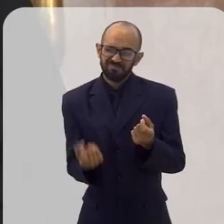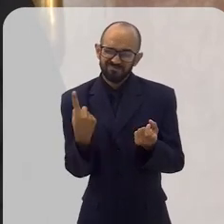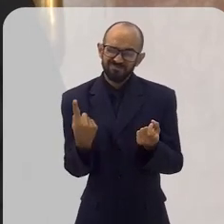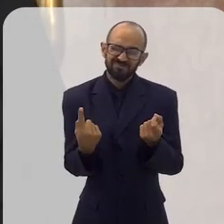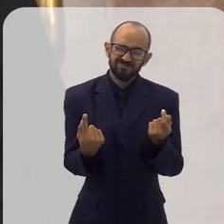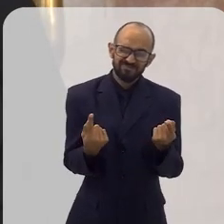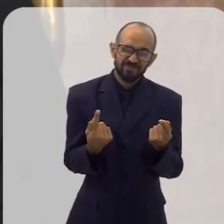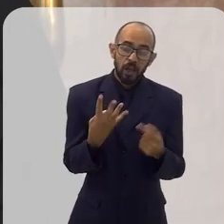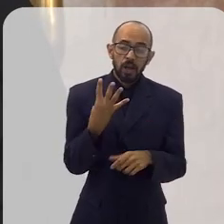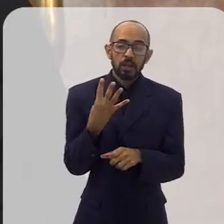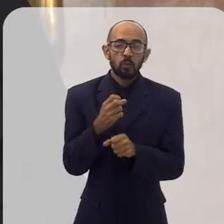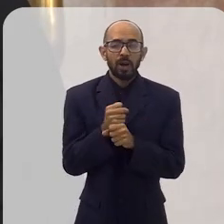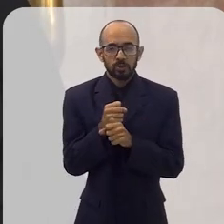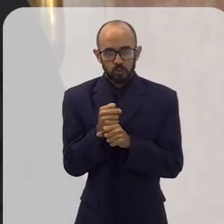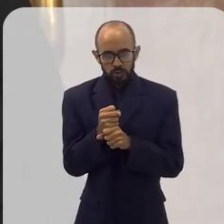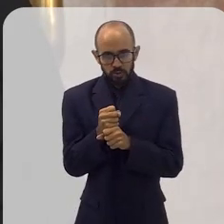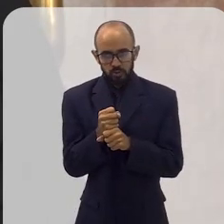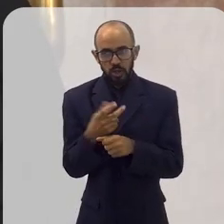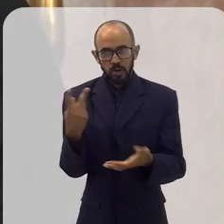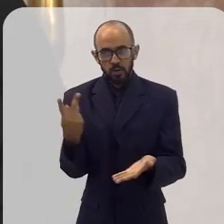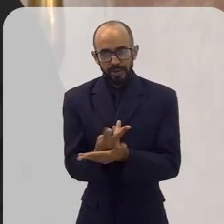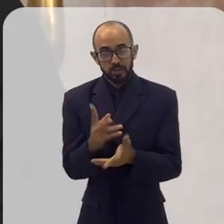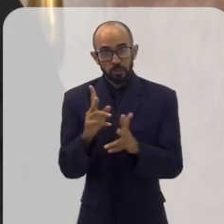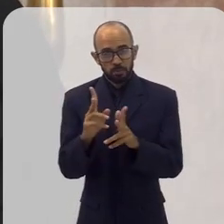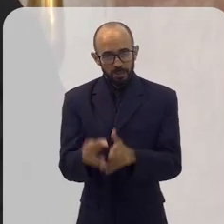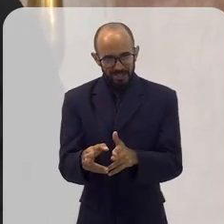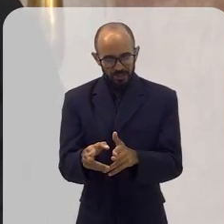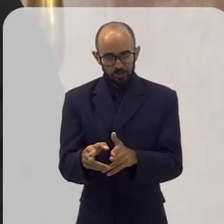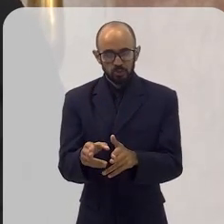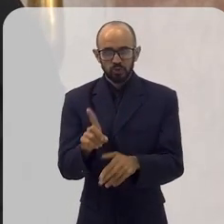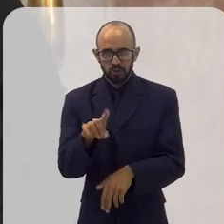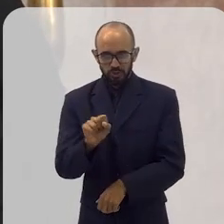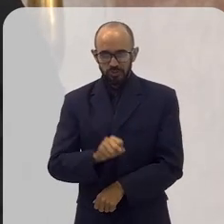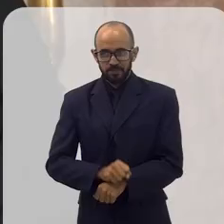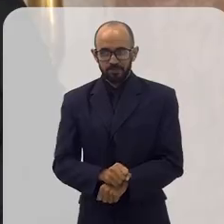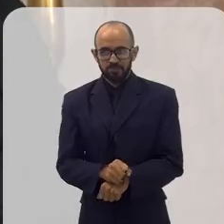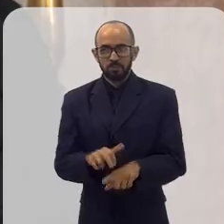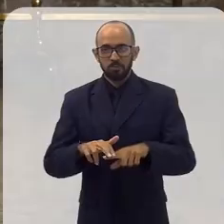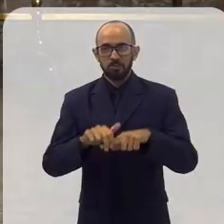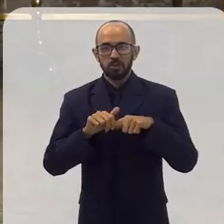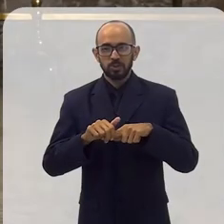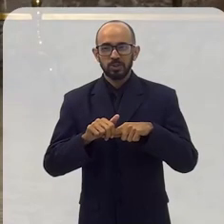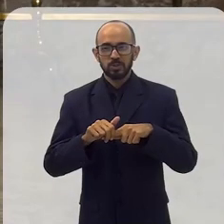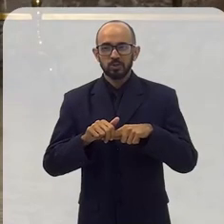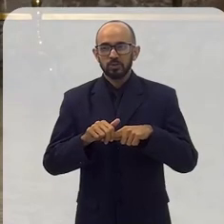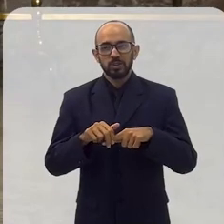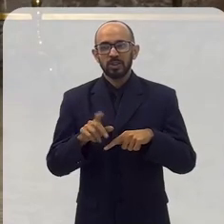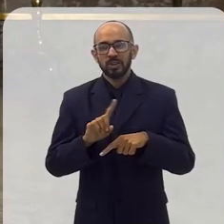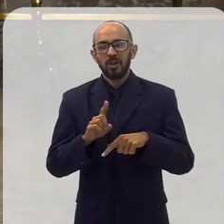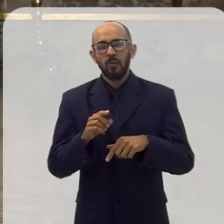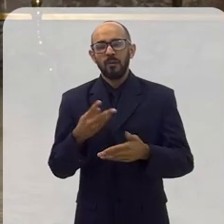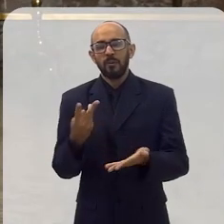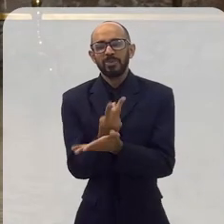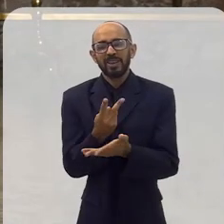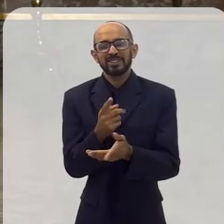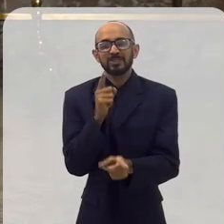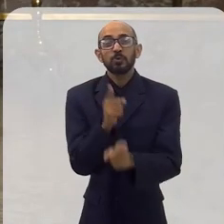vez cada 4 anos chega no mesmo momento. Por isso que normalmente